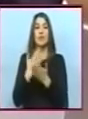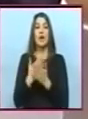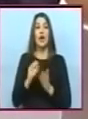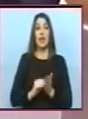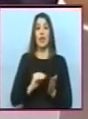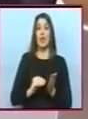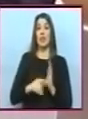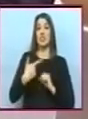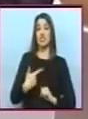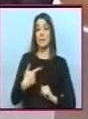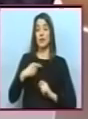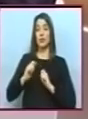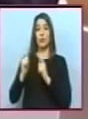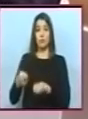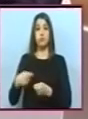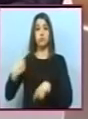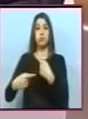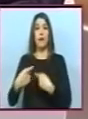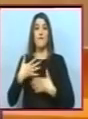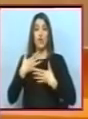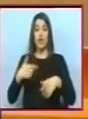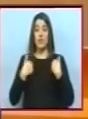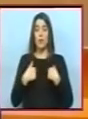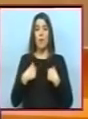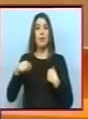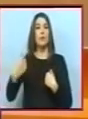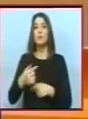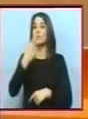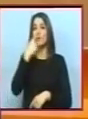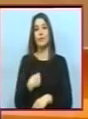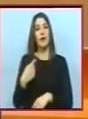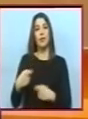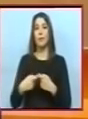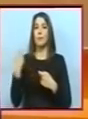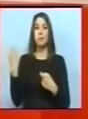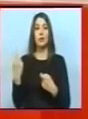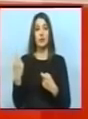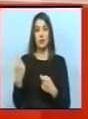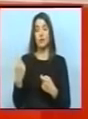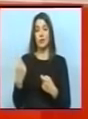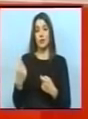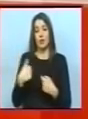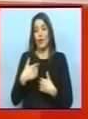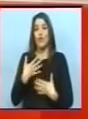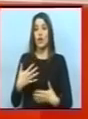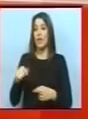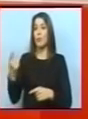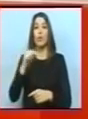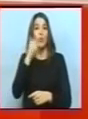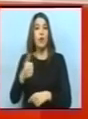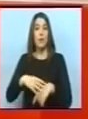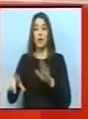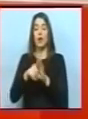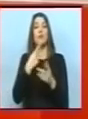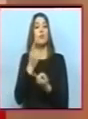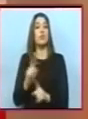testamento que tem a ver com a vontade da pessoa numa vontade defeituosa, ou pelo menos num cumprimento defeituoso daquilo que é a vontade da pessoa. Por isso, acho que se é